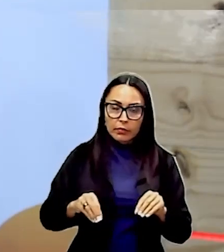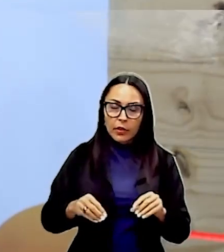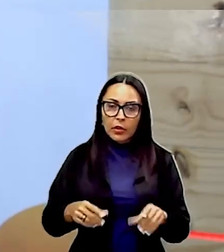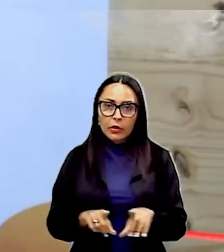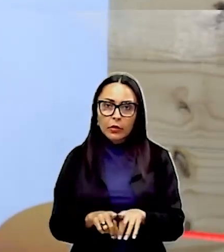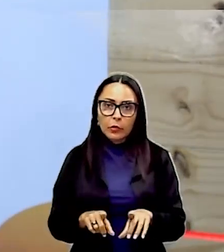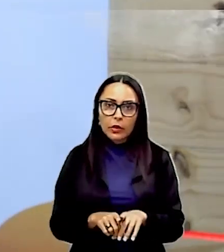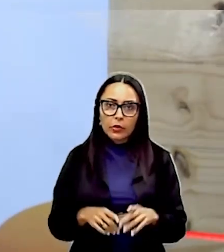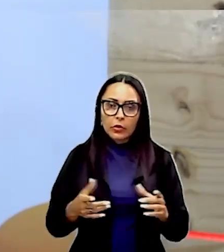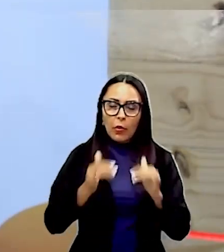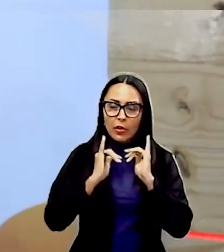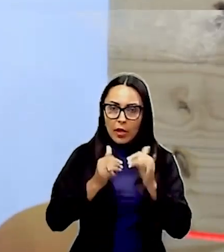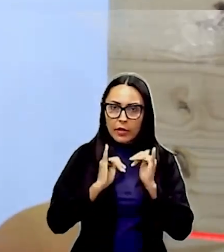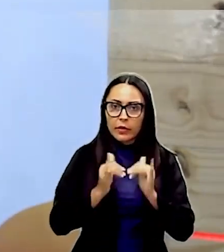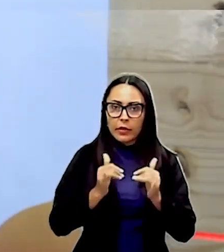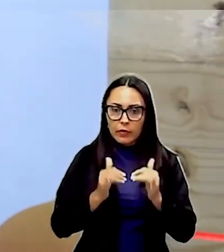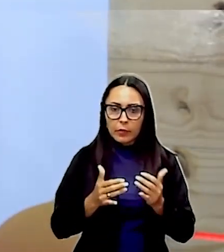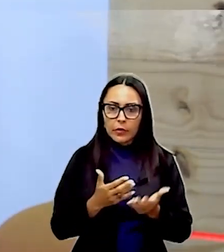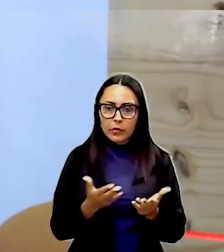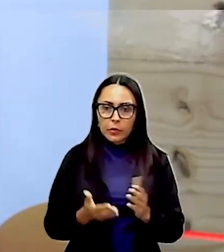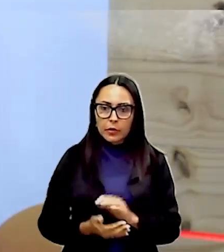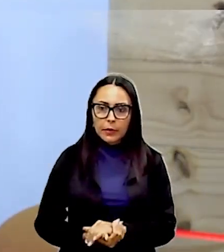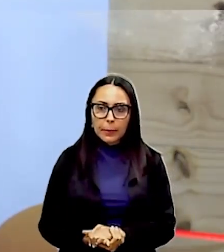então contar uma narrativa mesmo,